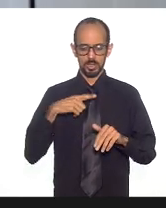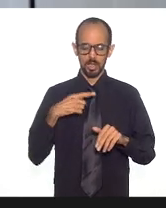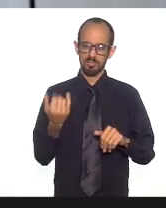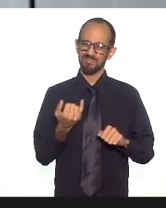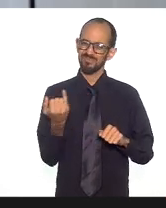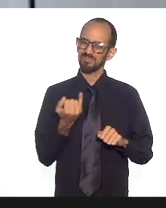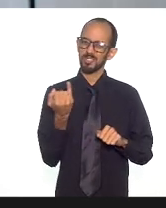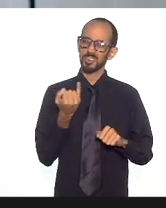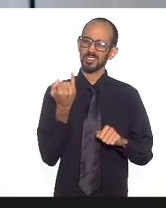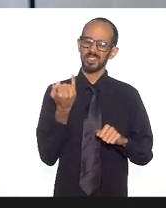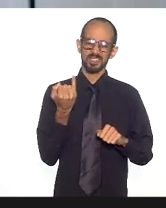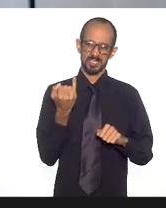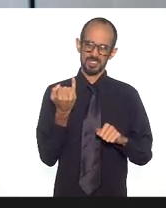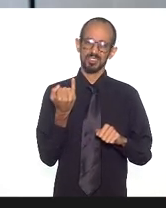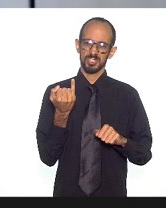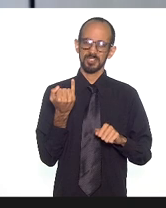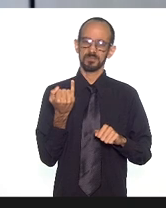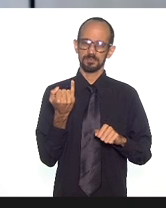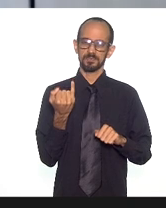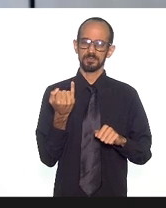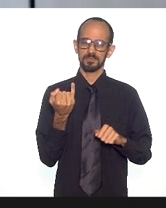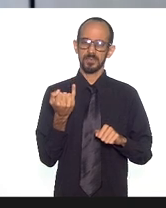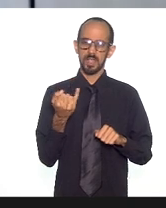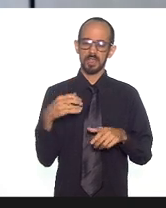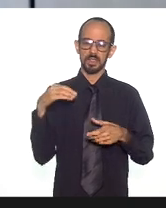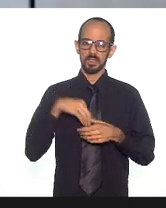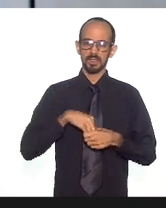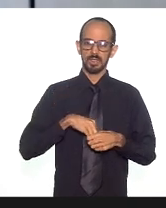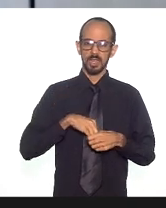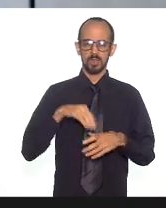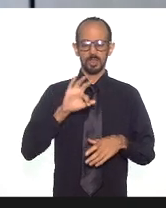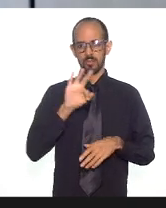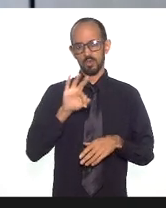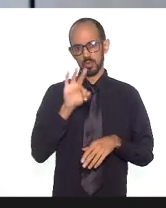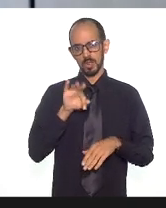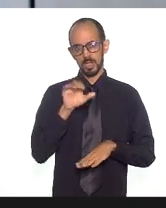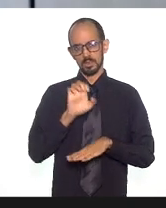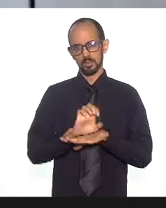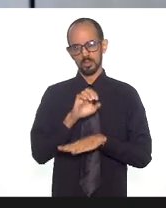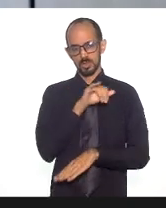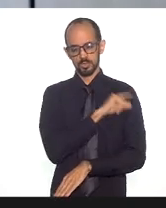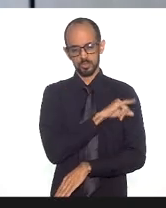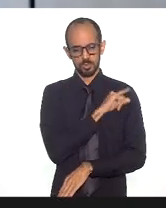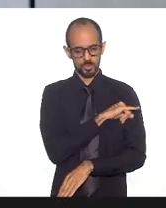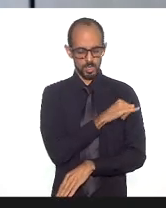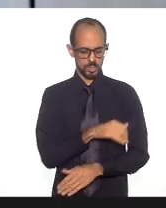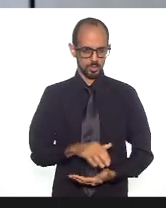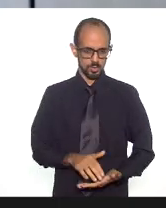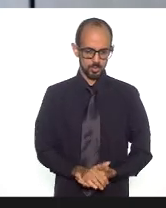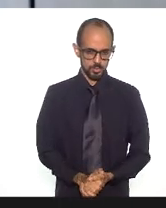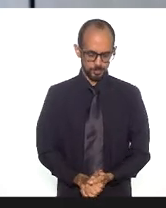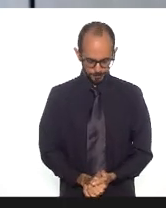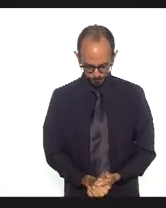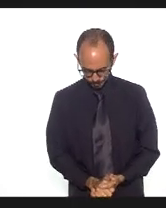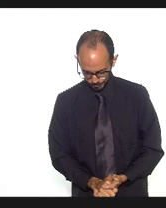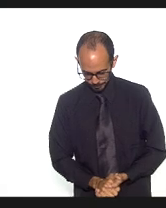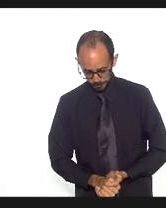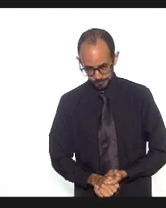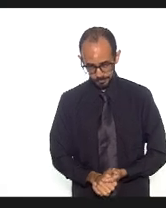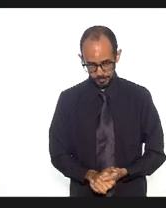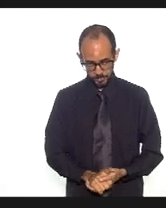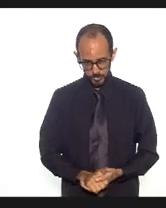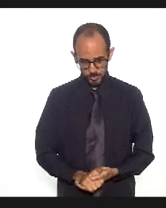importância imensa dentro da formação do ensino superior no estado do Rio de Janeiro e